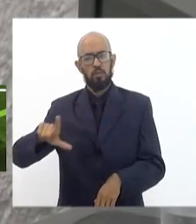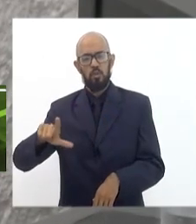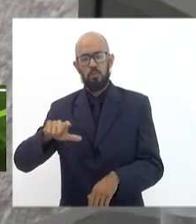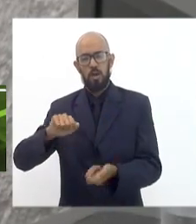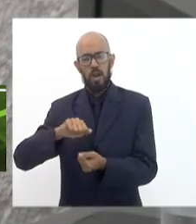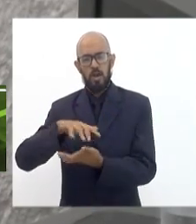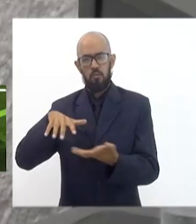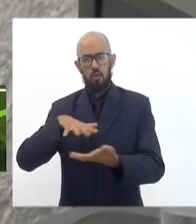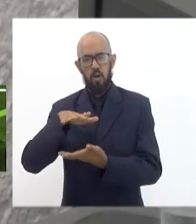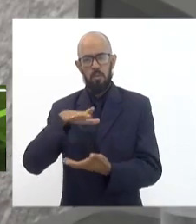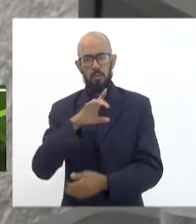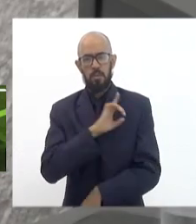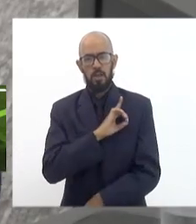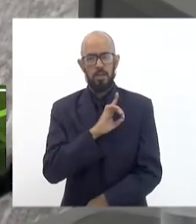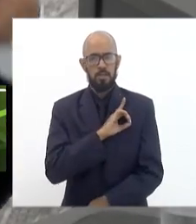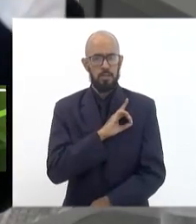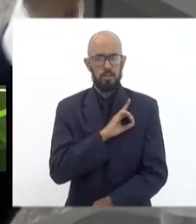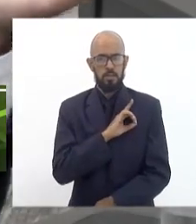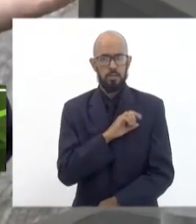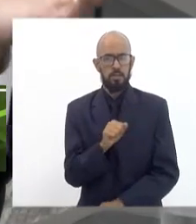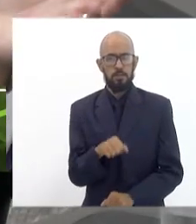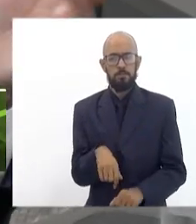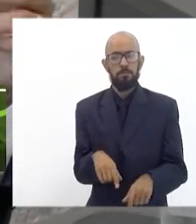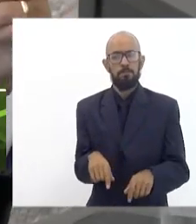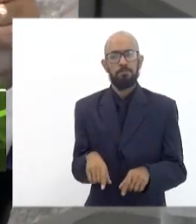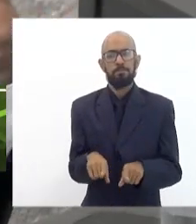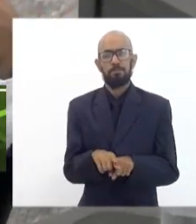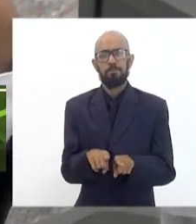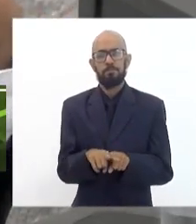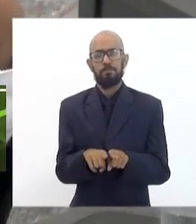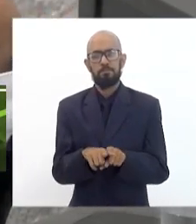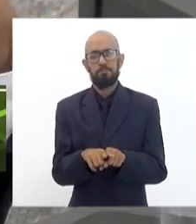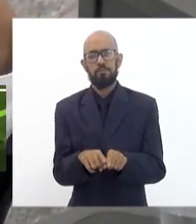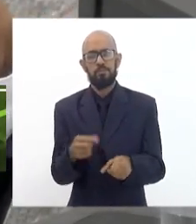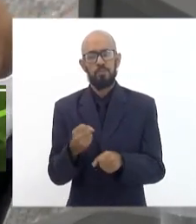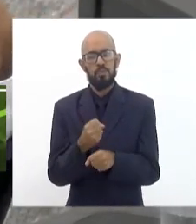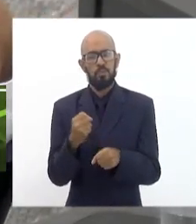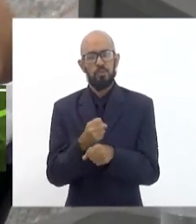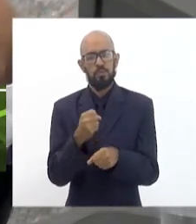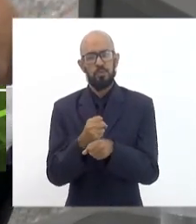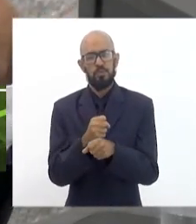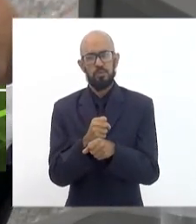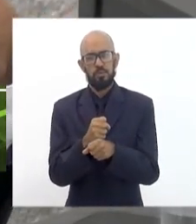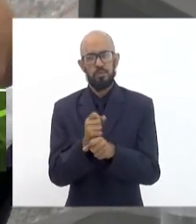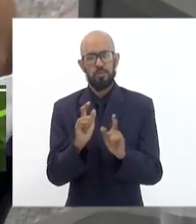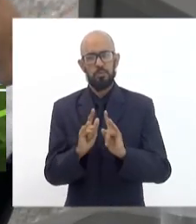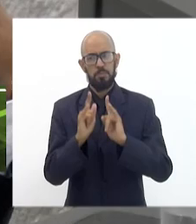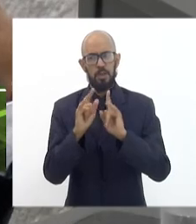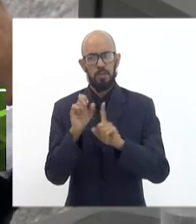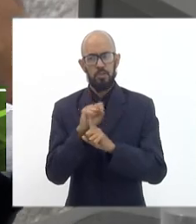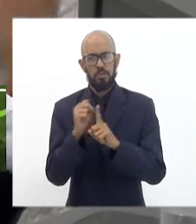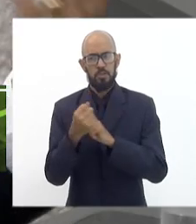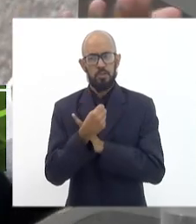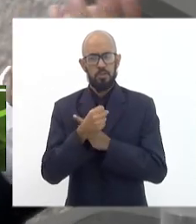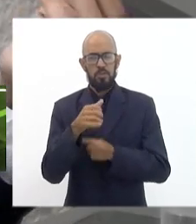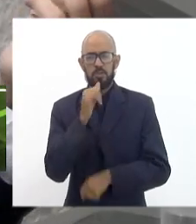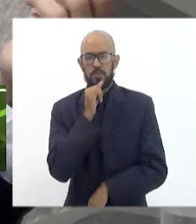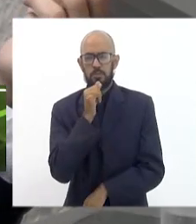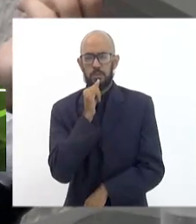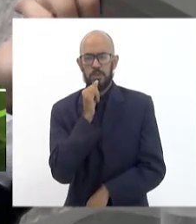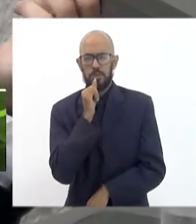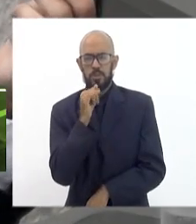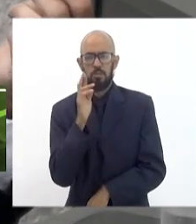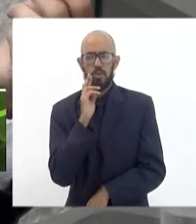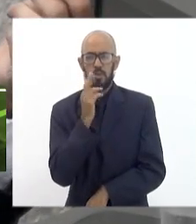é nós temos recuperado unidade na área de assistência social por exemplo